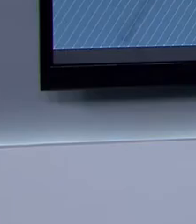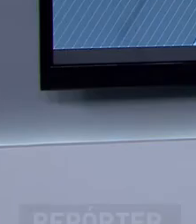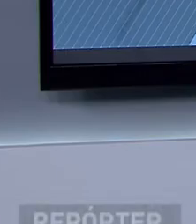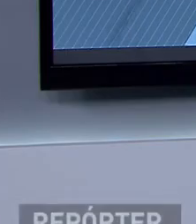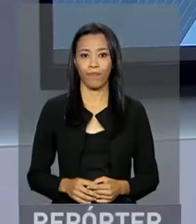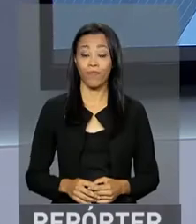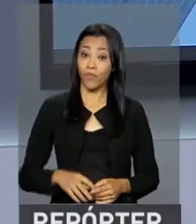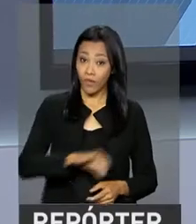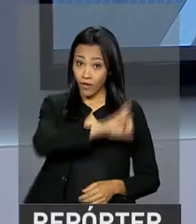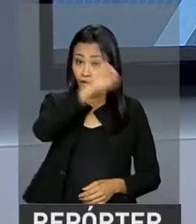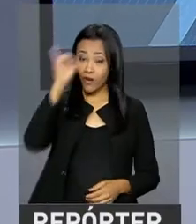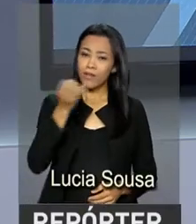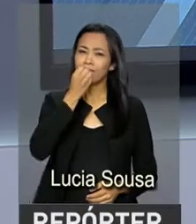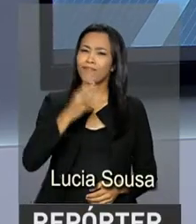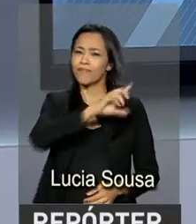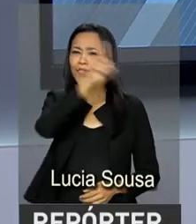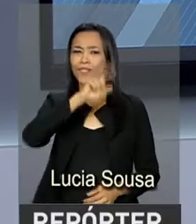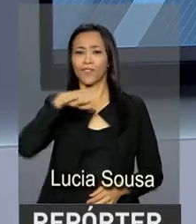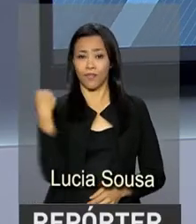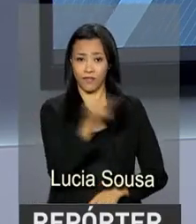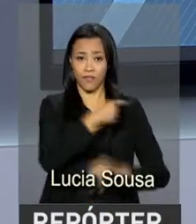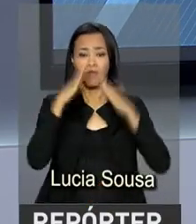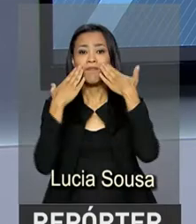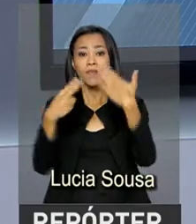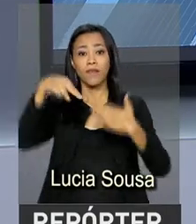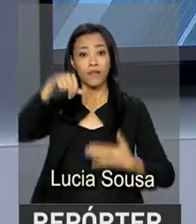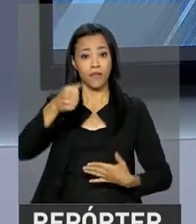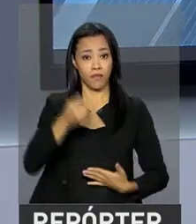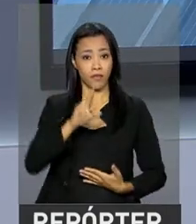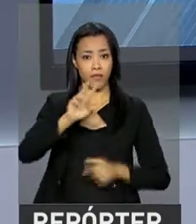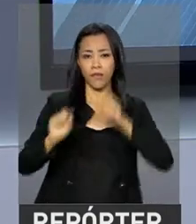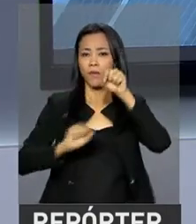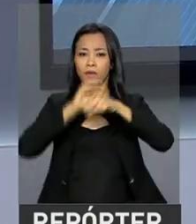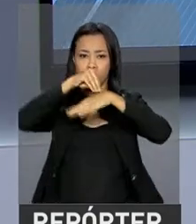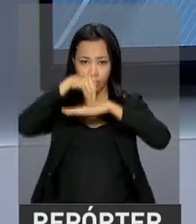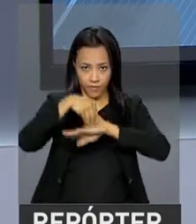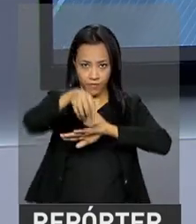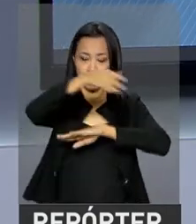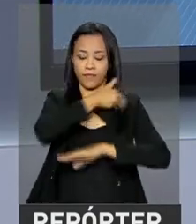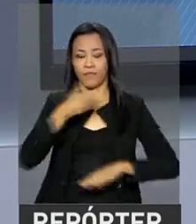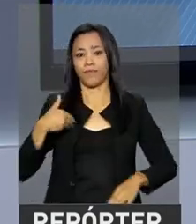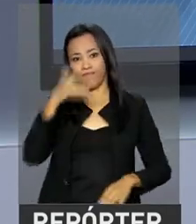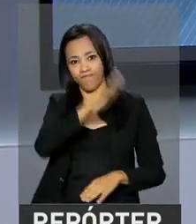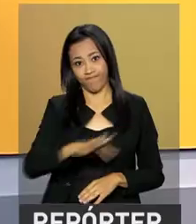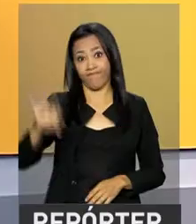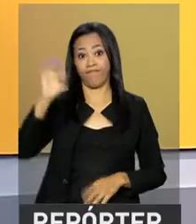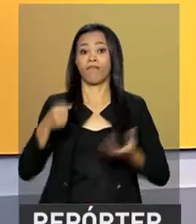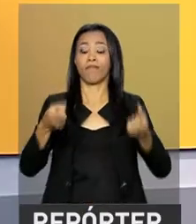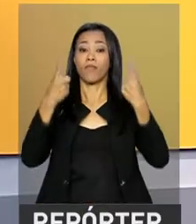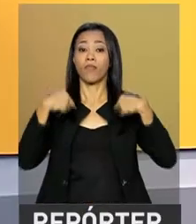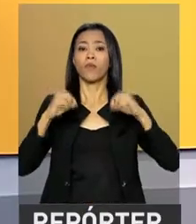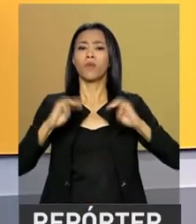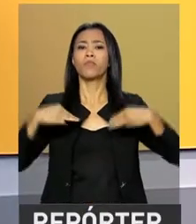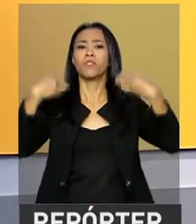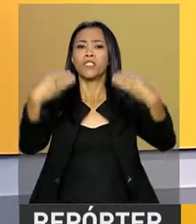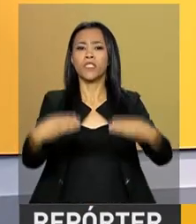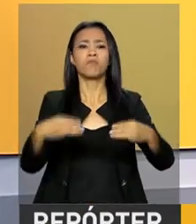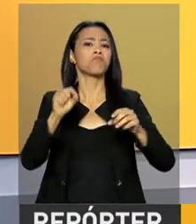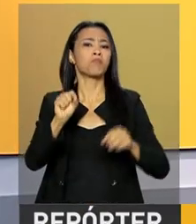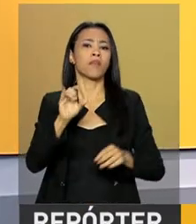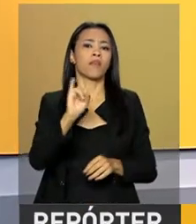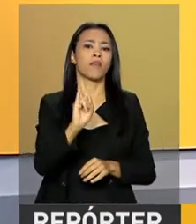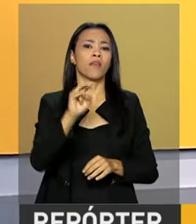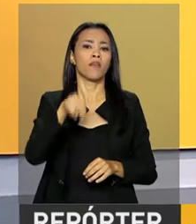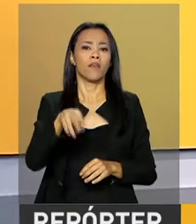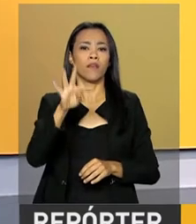olá bom dia estamos de volta com repórteres br e as notícias do governo federal o ministério da integração nacional